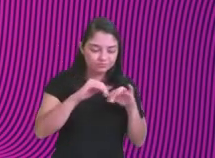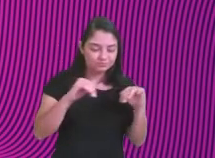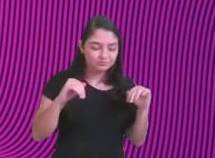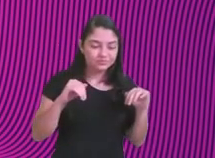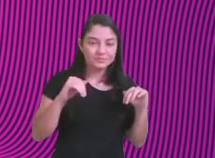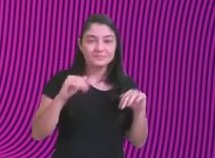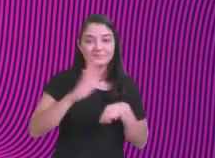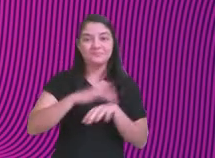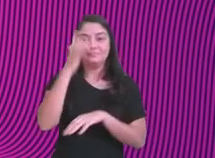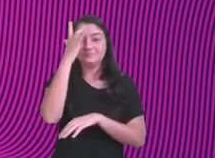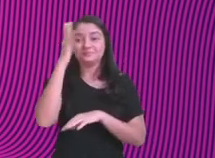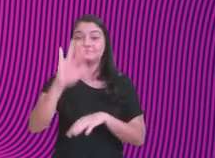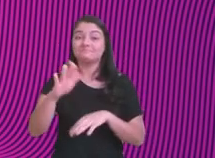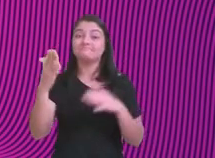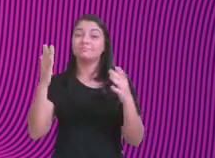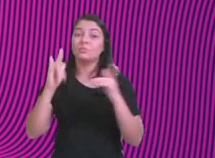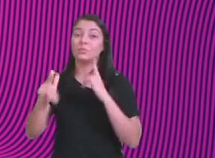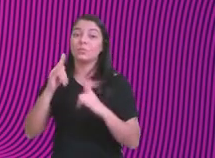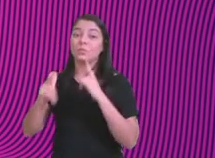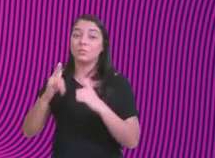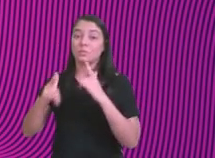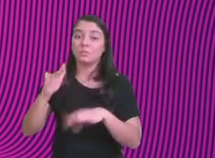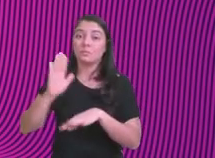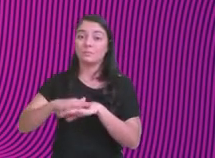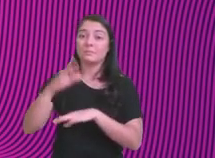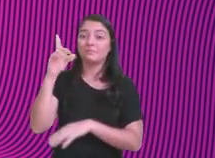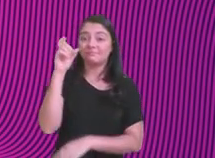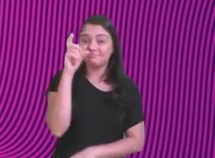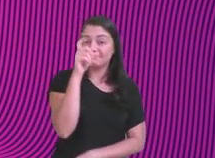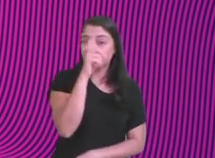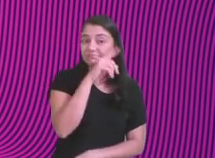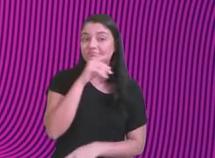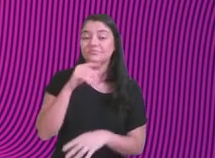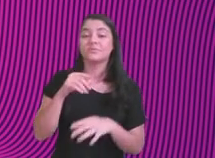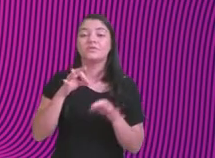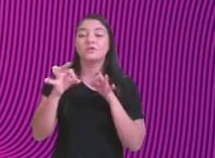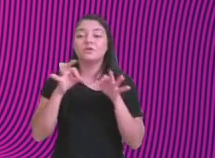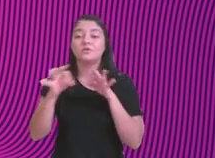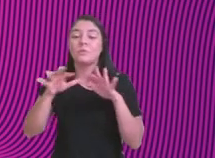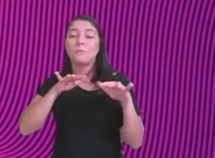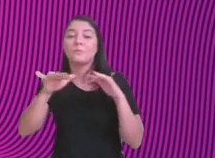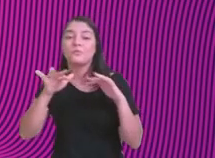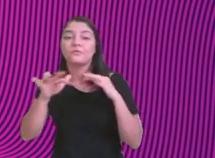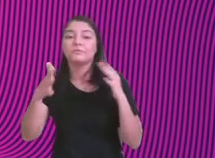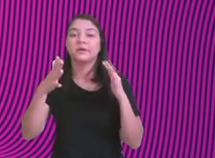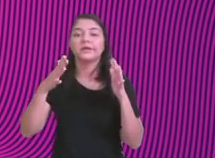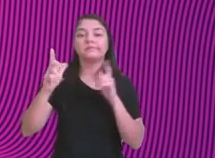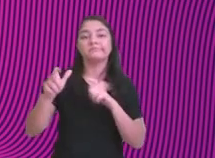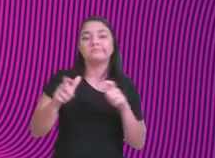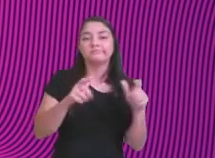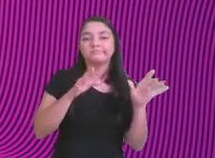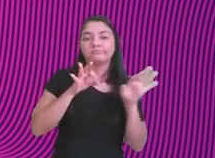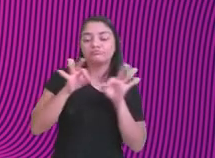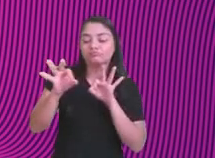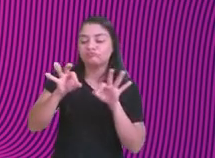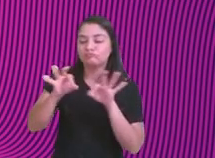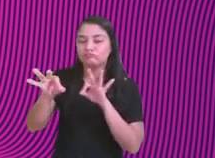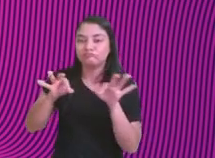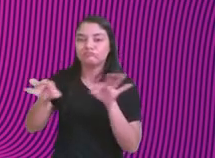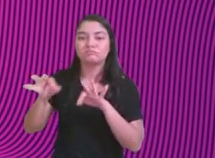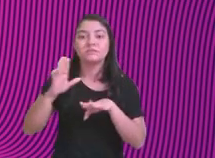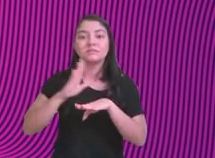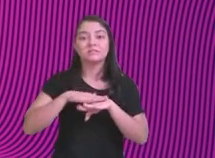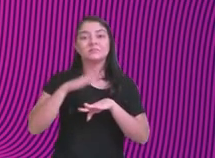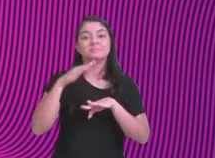gente tem tido uma dificuldade de encontro do plano adequado e muitas vezes você acaba na laparoscopia ressecando mais do que você